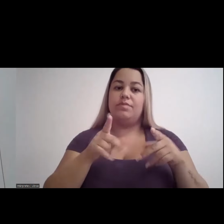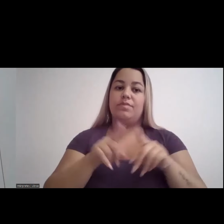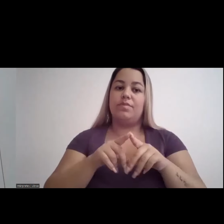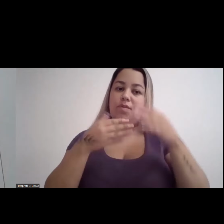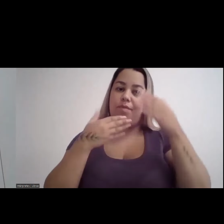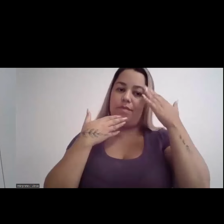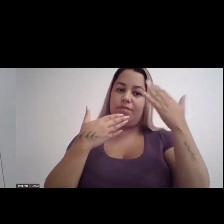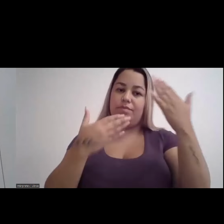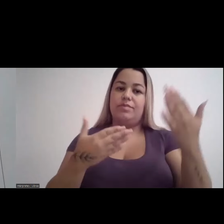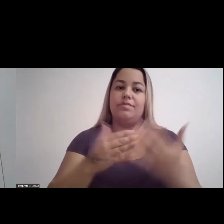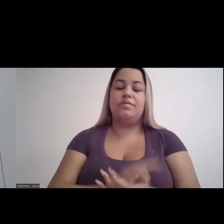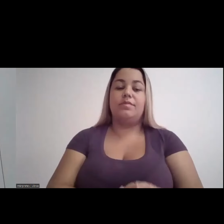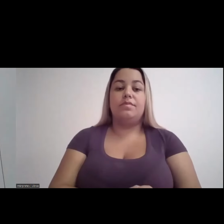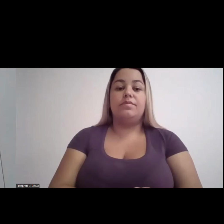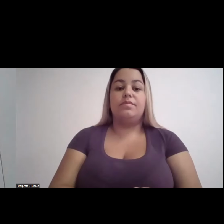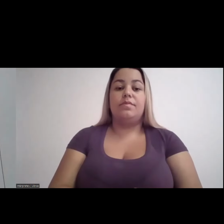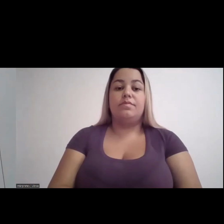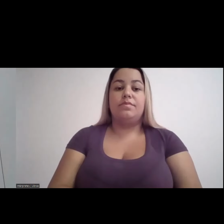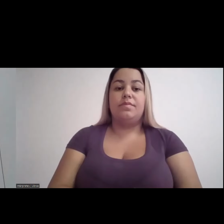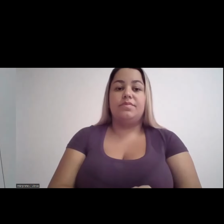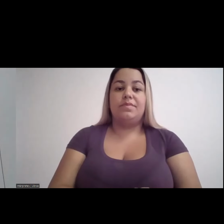obrigada.